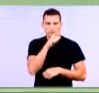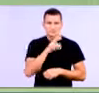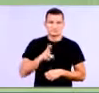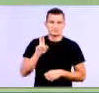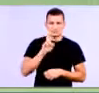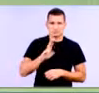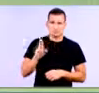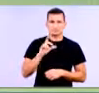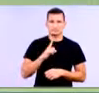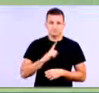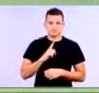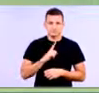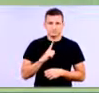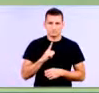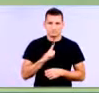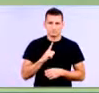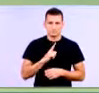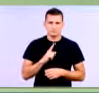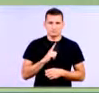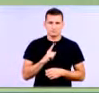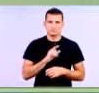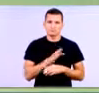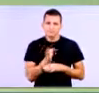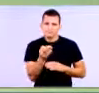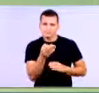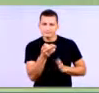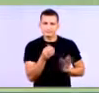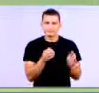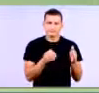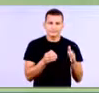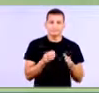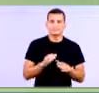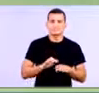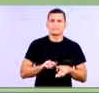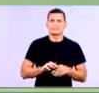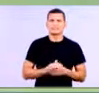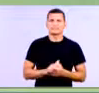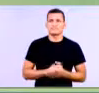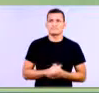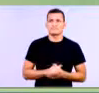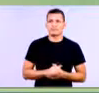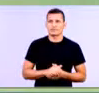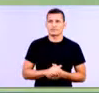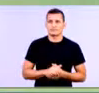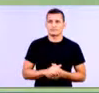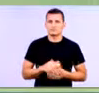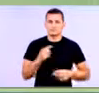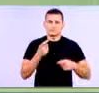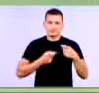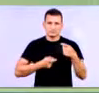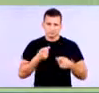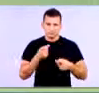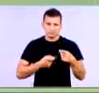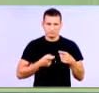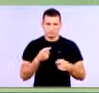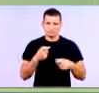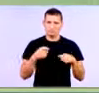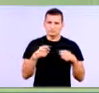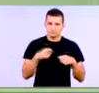usuários terão para burlar. Contudo, as políticas devem